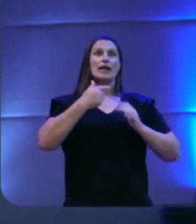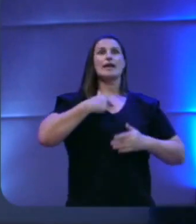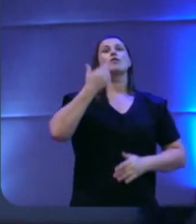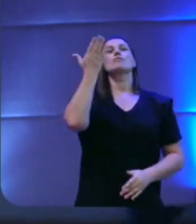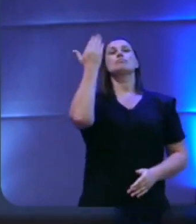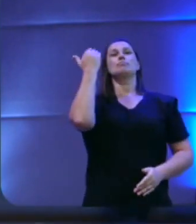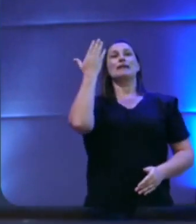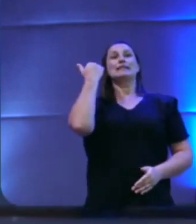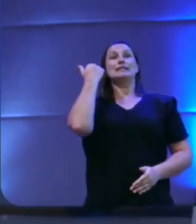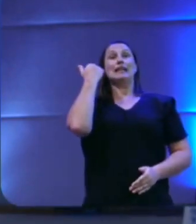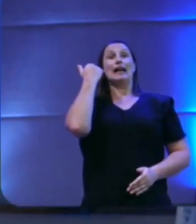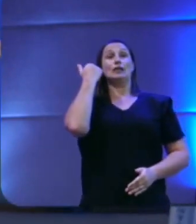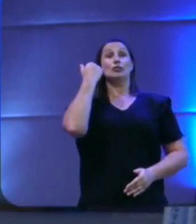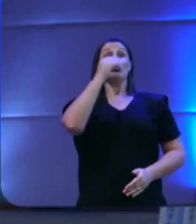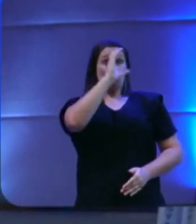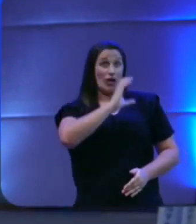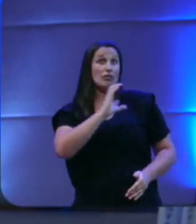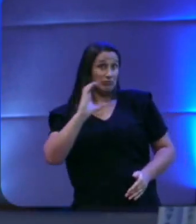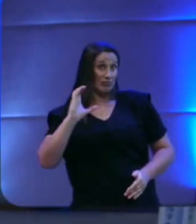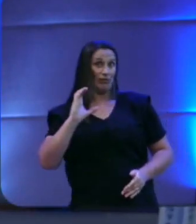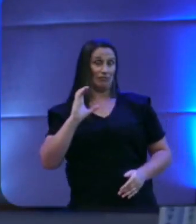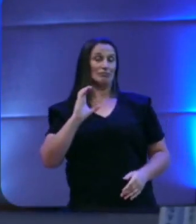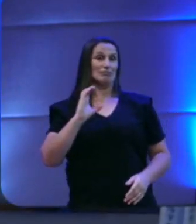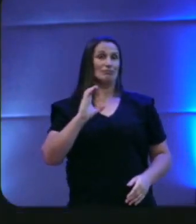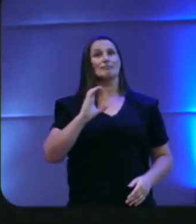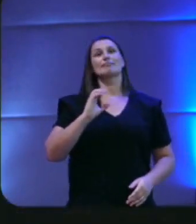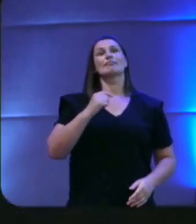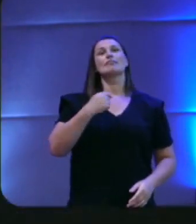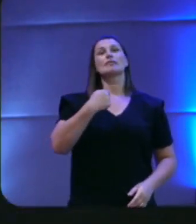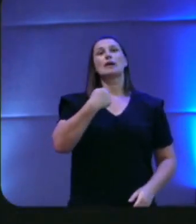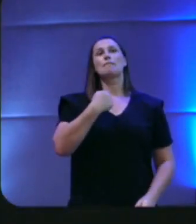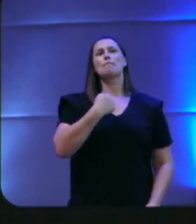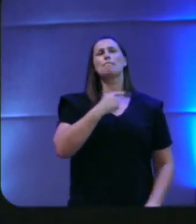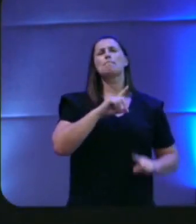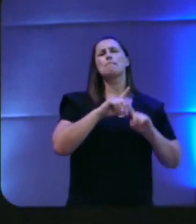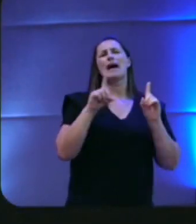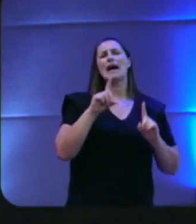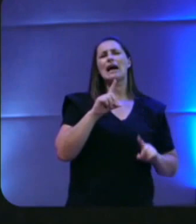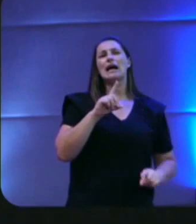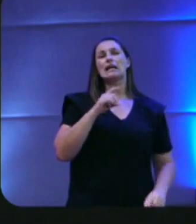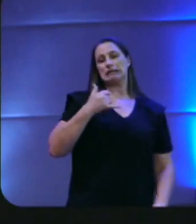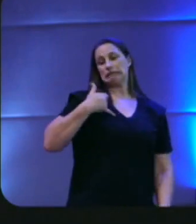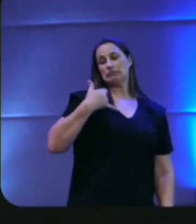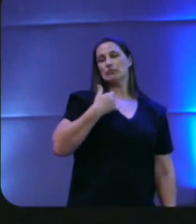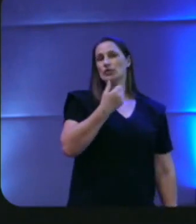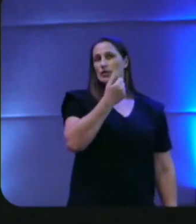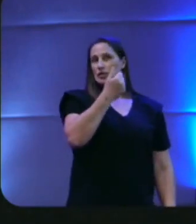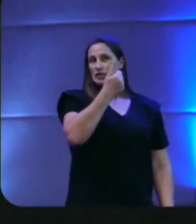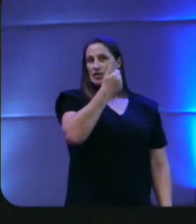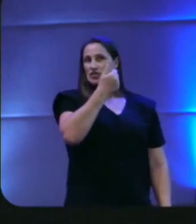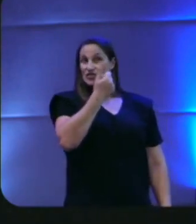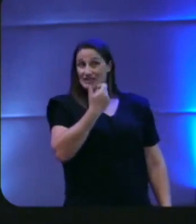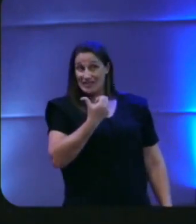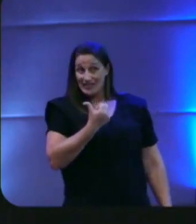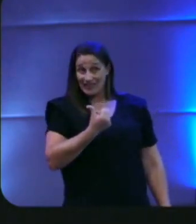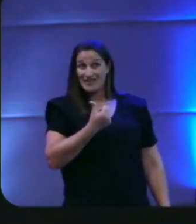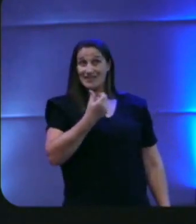cristão, mas até os meus 16 anos, quando eu tive um encontro transformador na minha vida com Jesus, aqui nessa